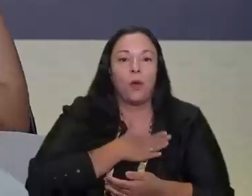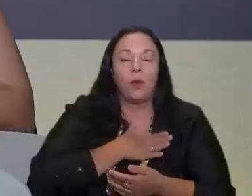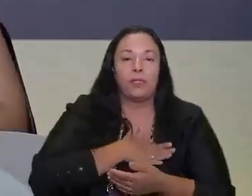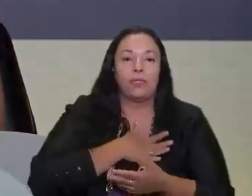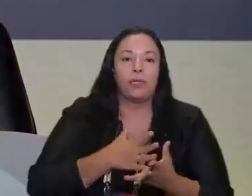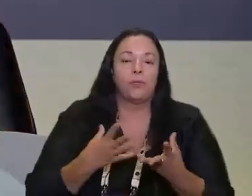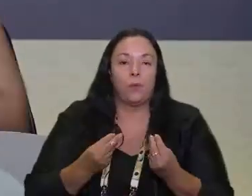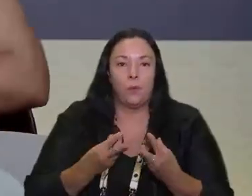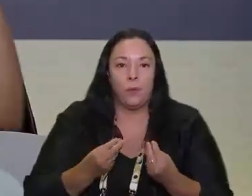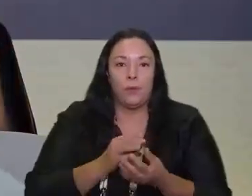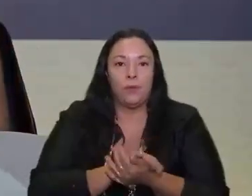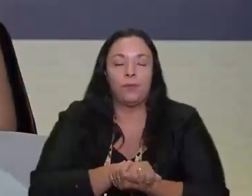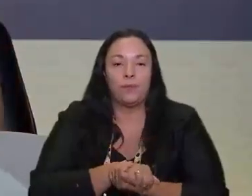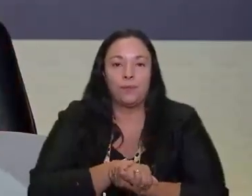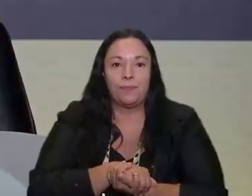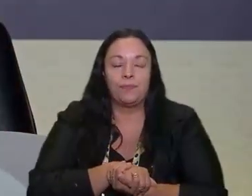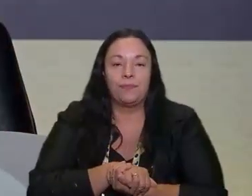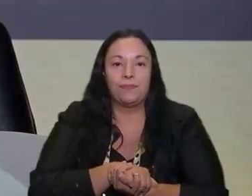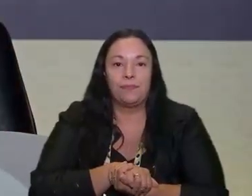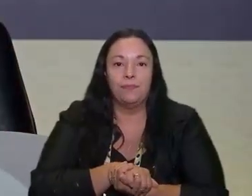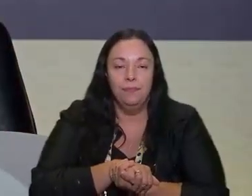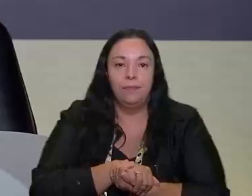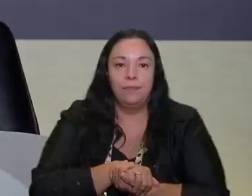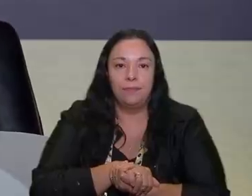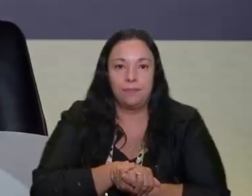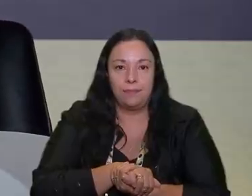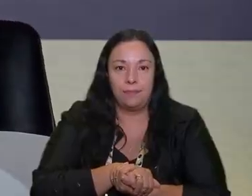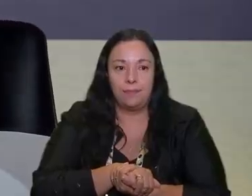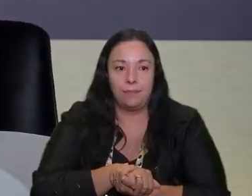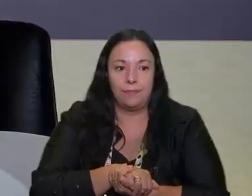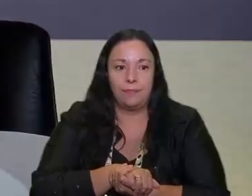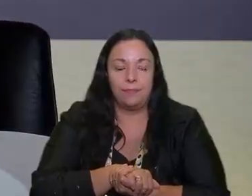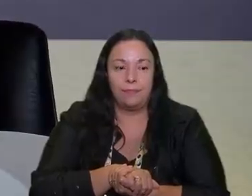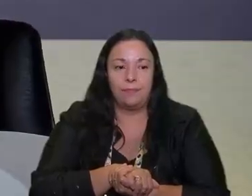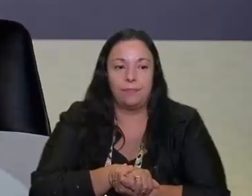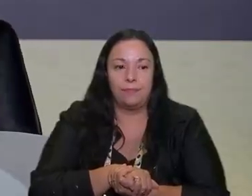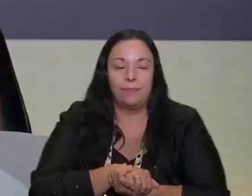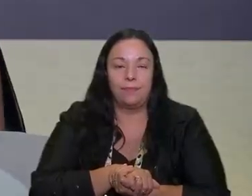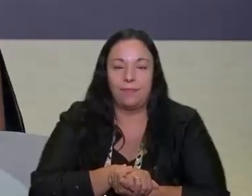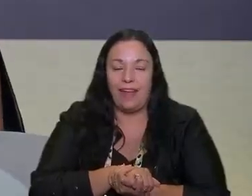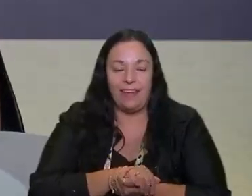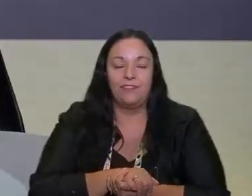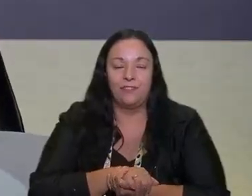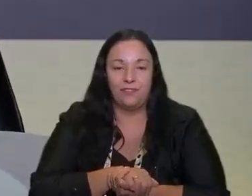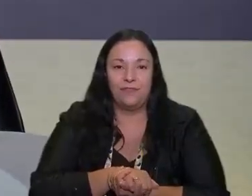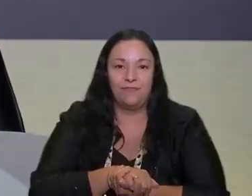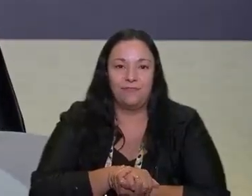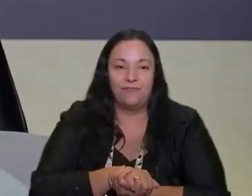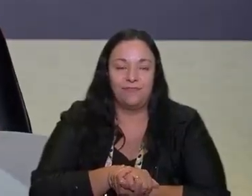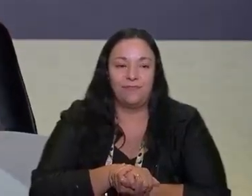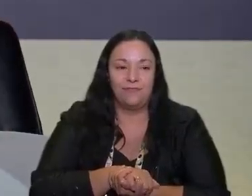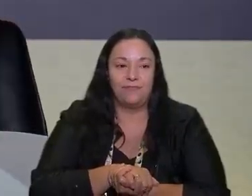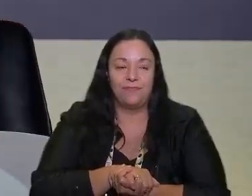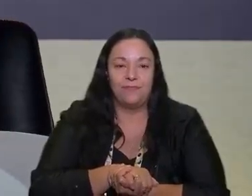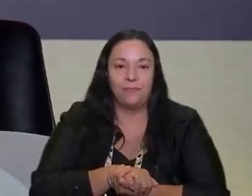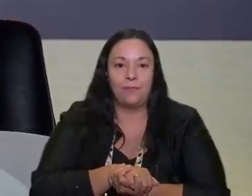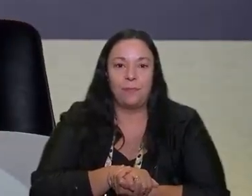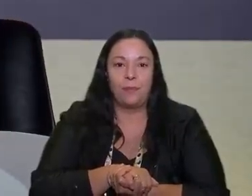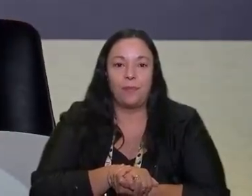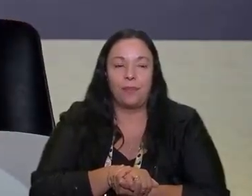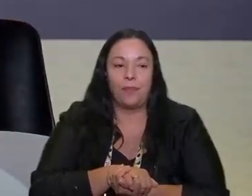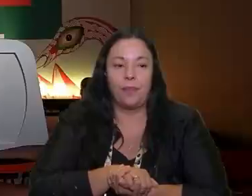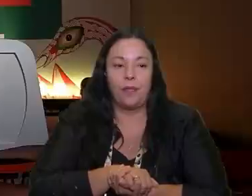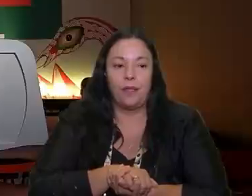muito, estou me sentindo amadurecendo nas minhas letrinhas. Acho que é isso. Amália, como é que